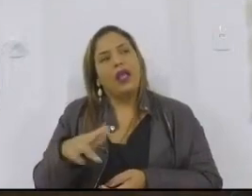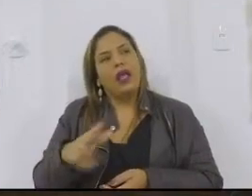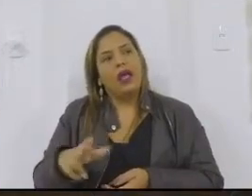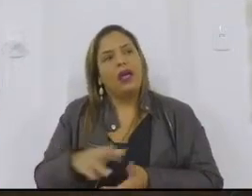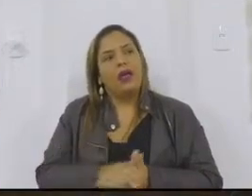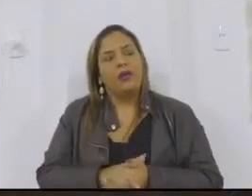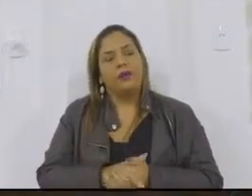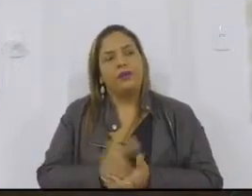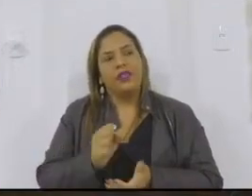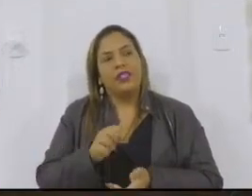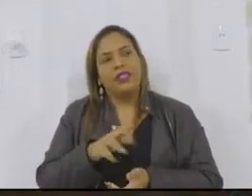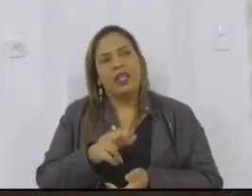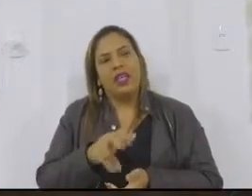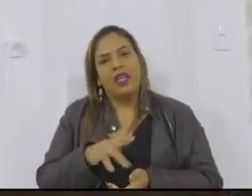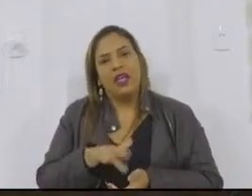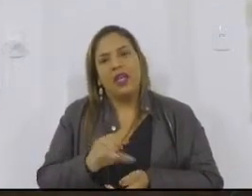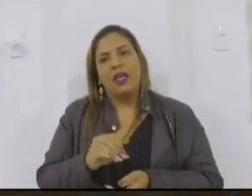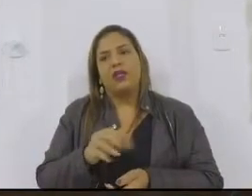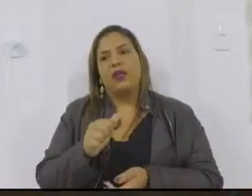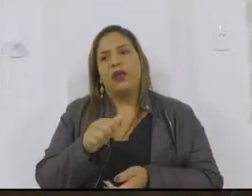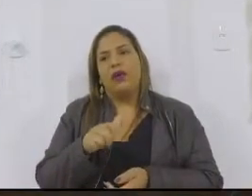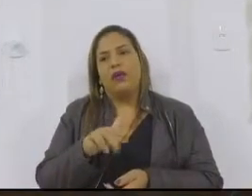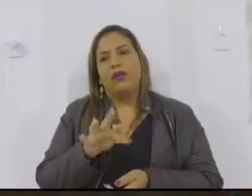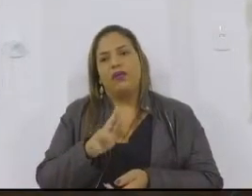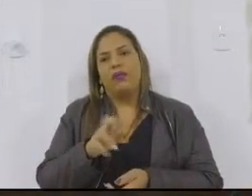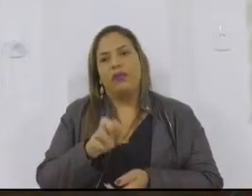Aguiar. Relator, Alfredo Marins, membro.